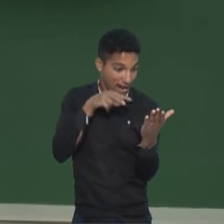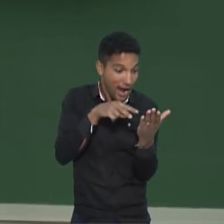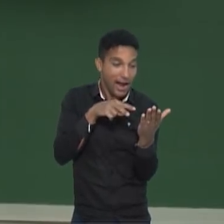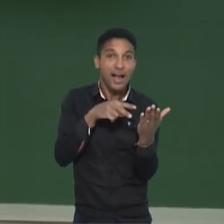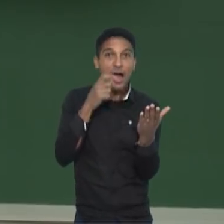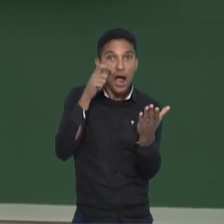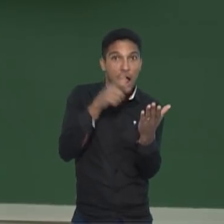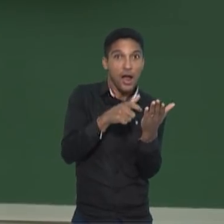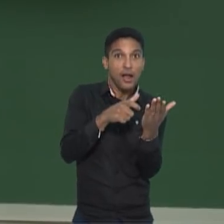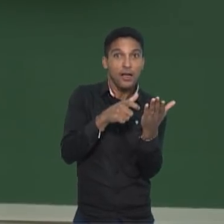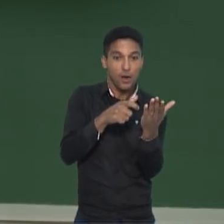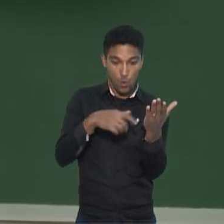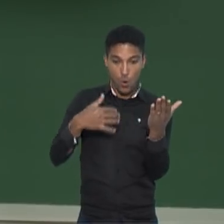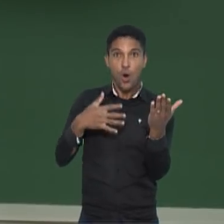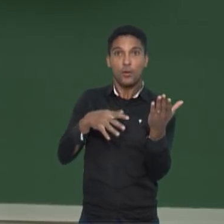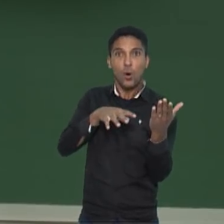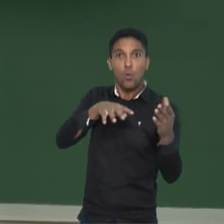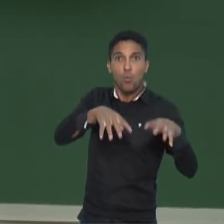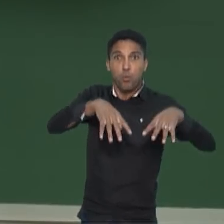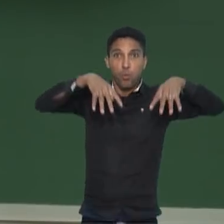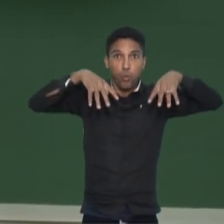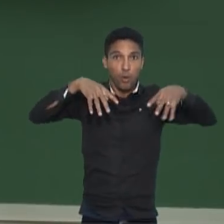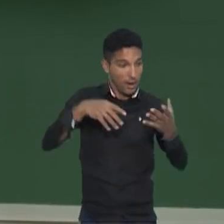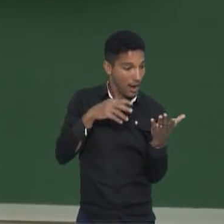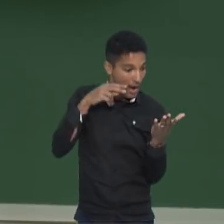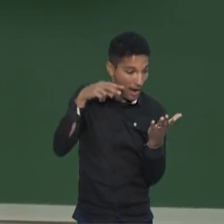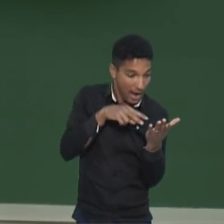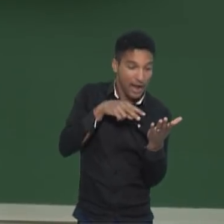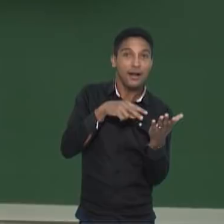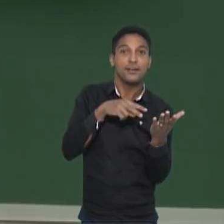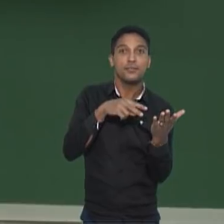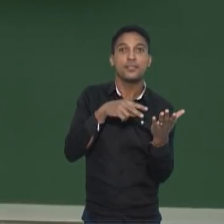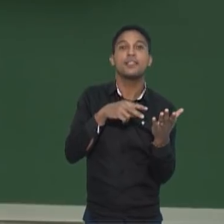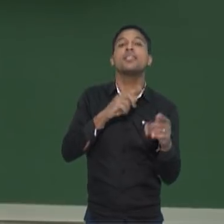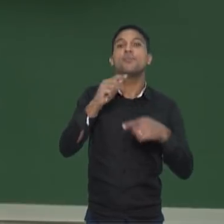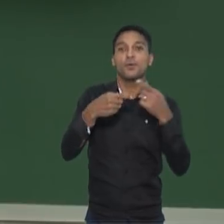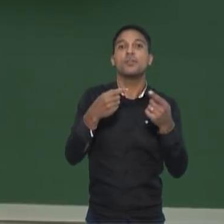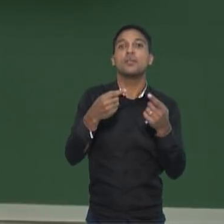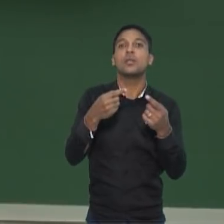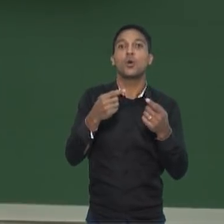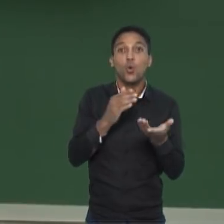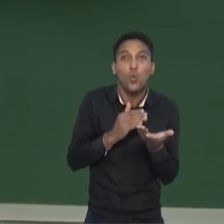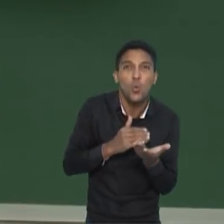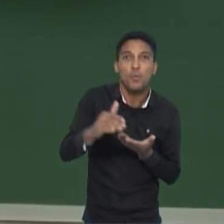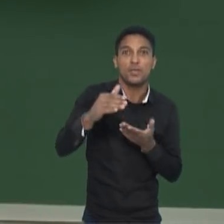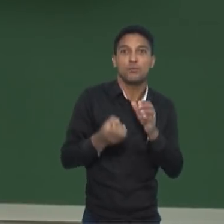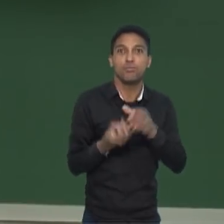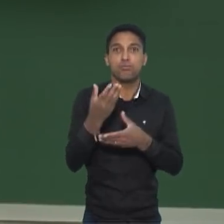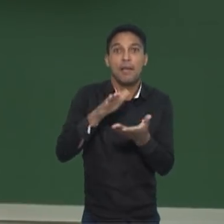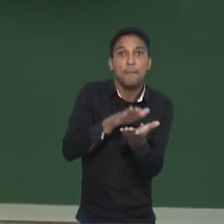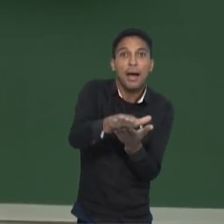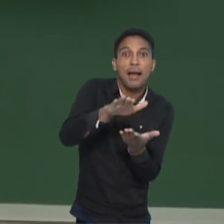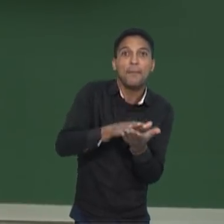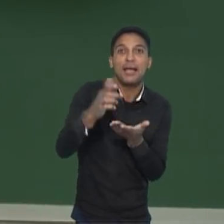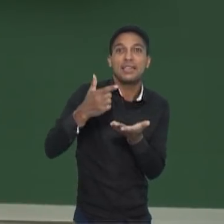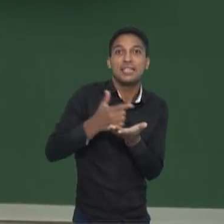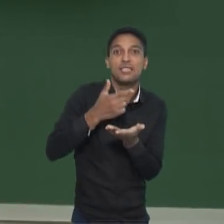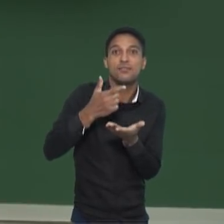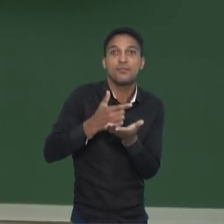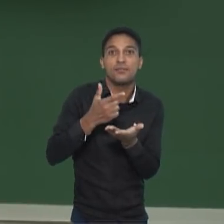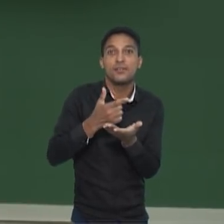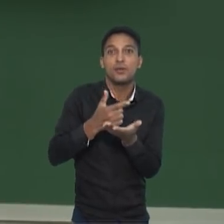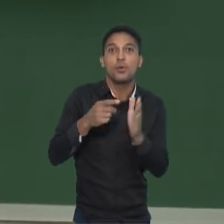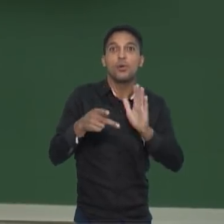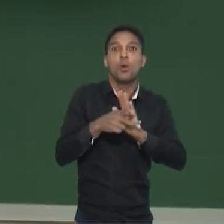que depois eles começaram a ter uma publicação própria. Então, diversos livros super conhecidos da